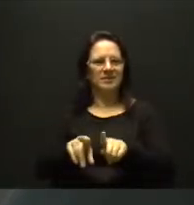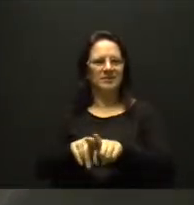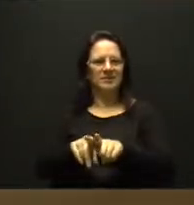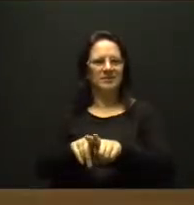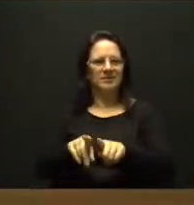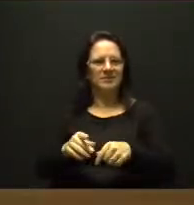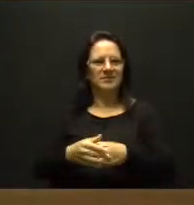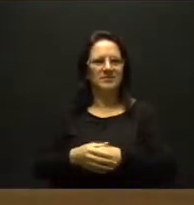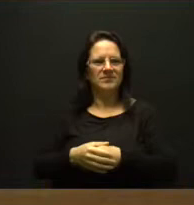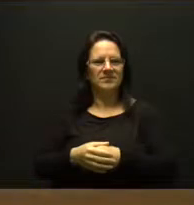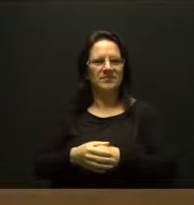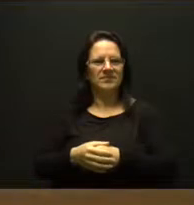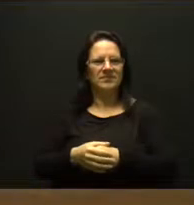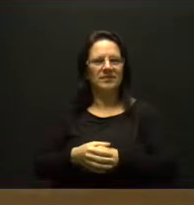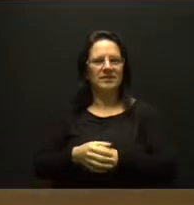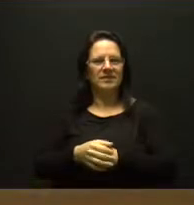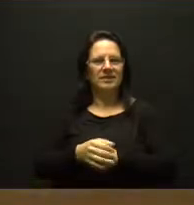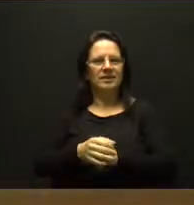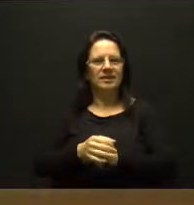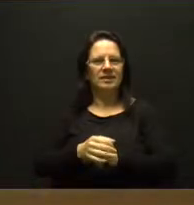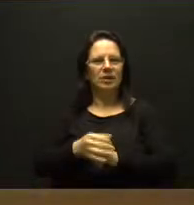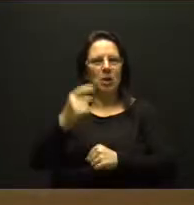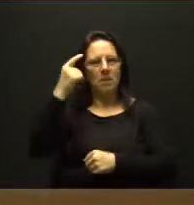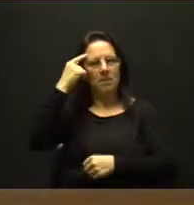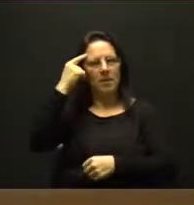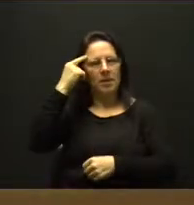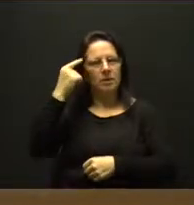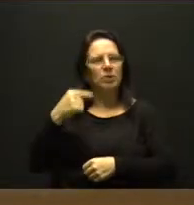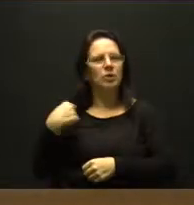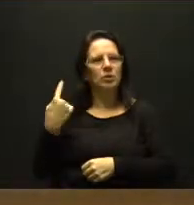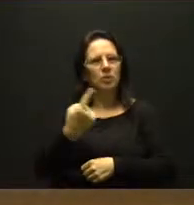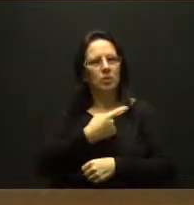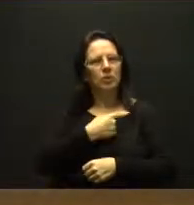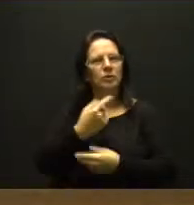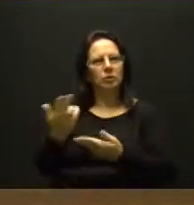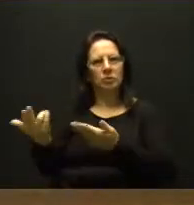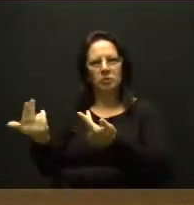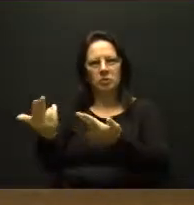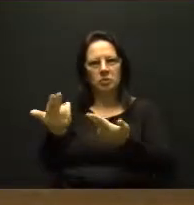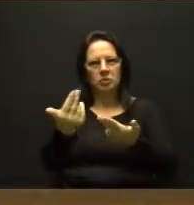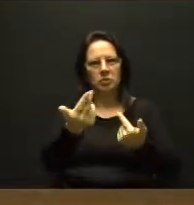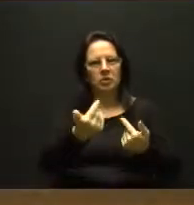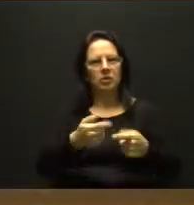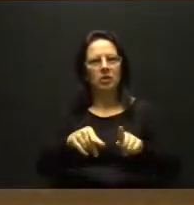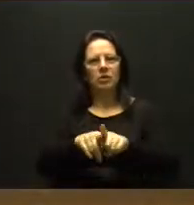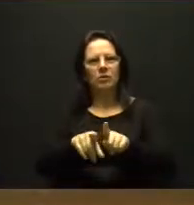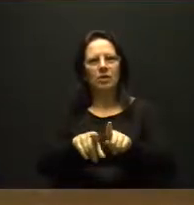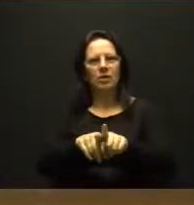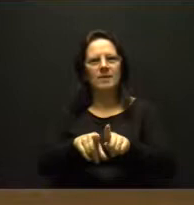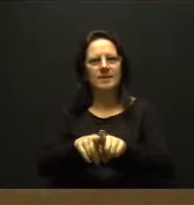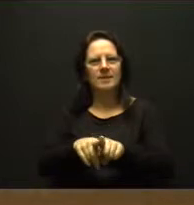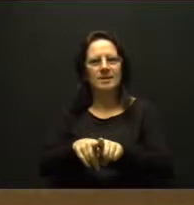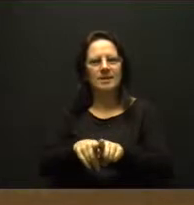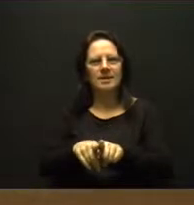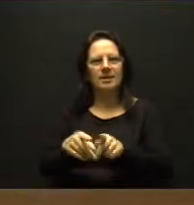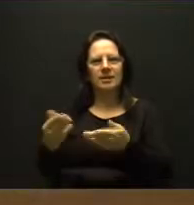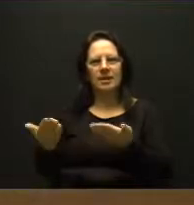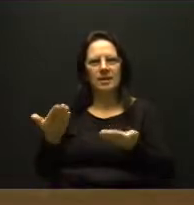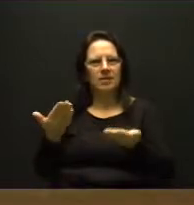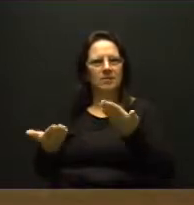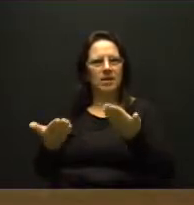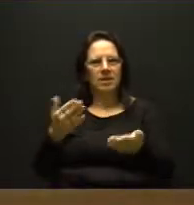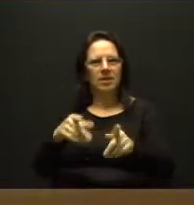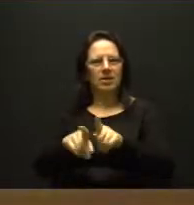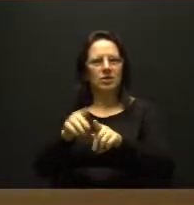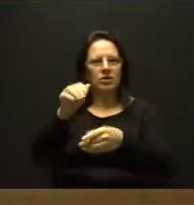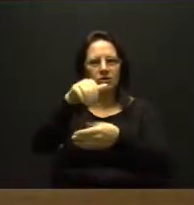obrigado pelas palavras sem dúvida aqui eu penso que estamos todos de forma igualitária porque fomos outorgados pelas urnas independentes da votação